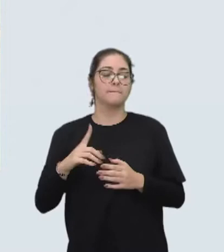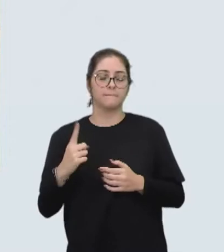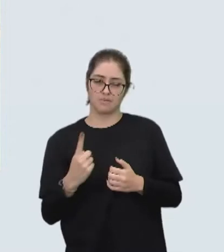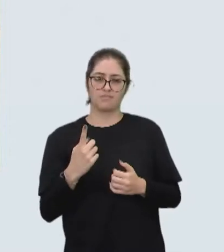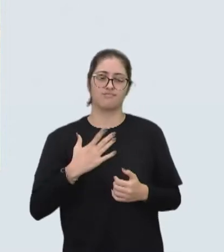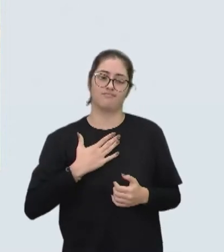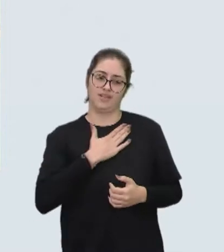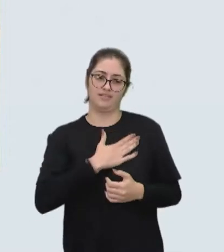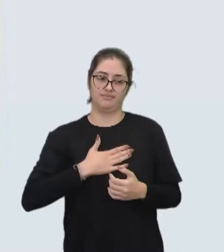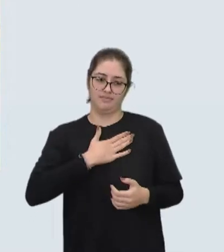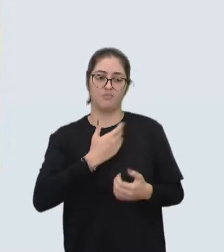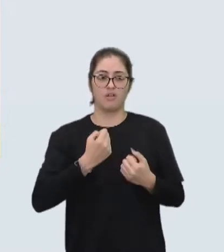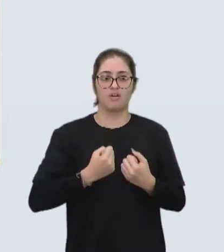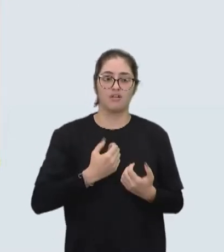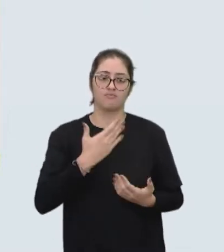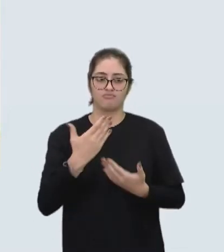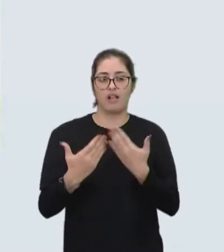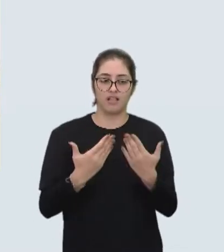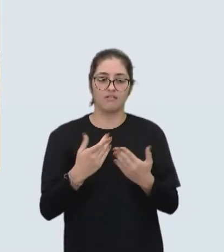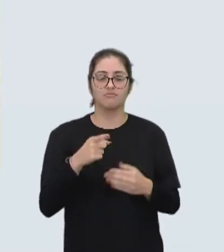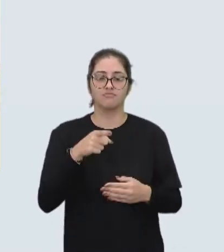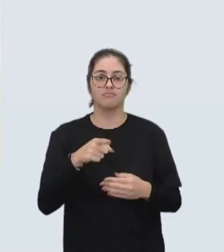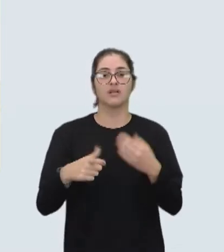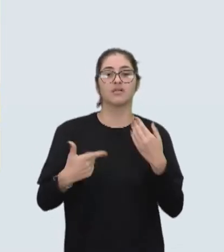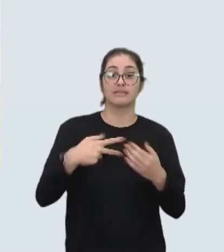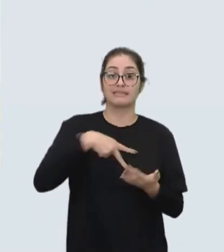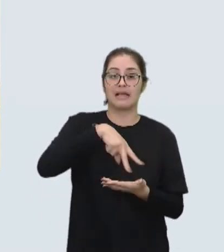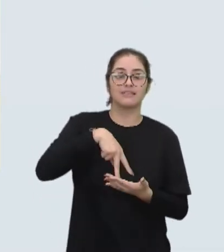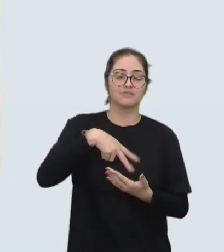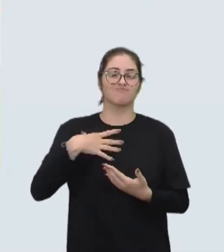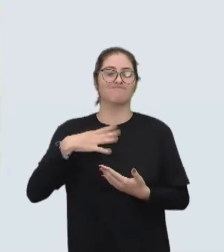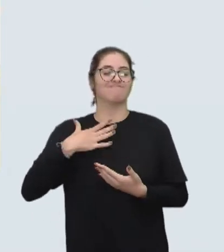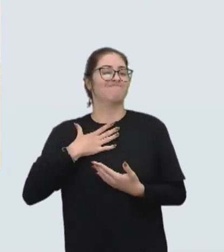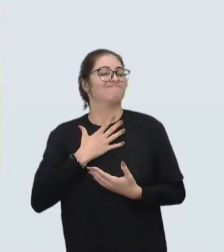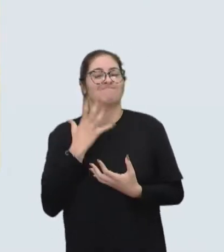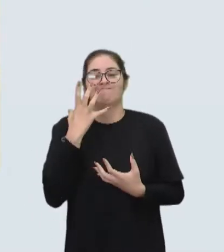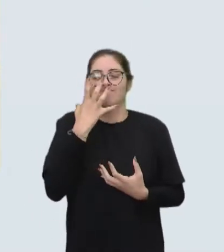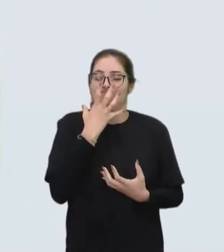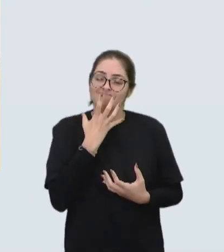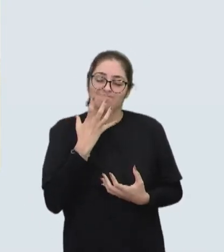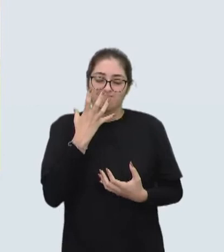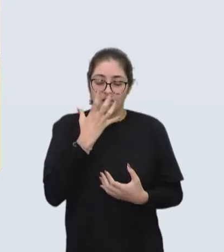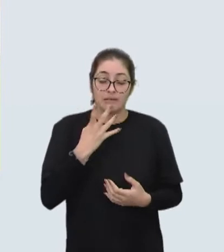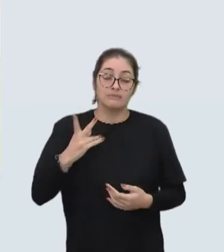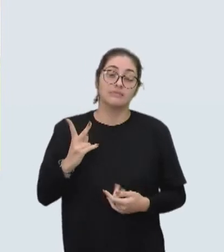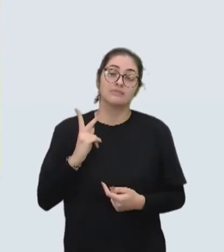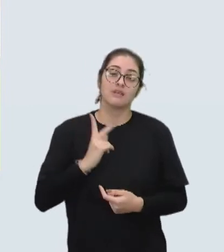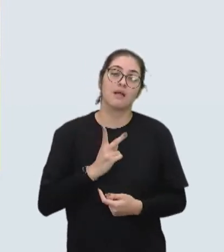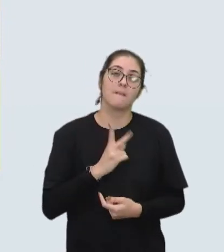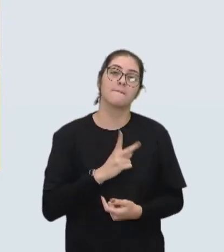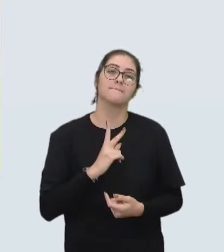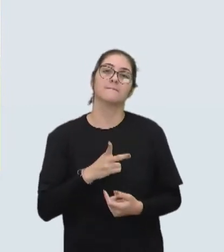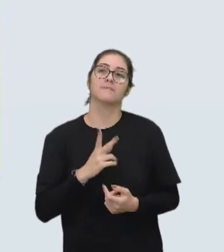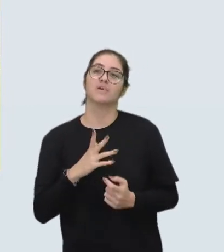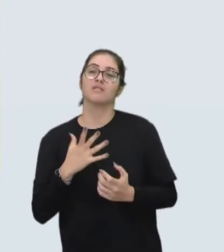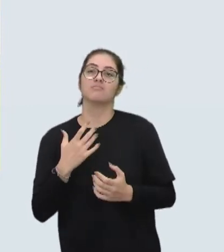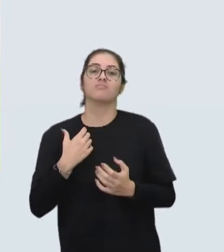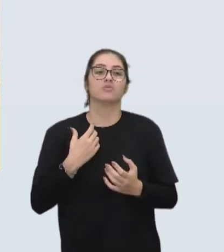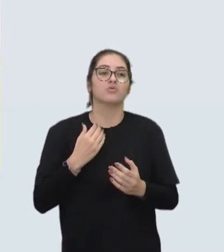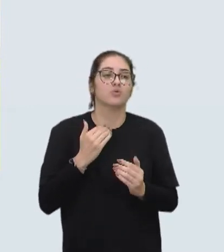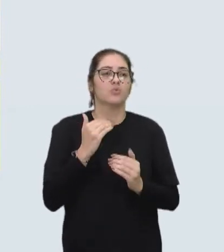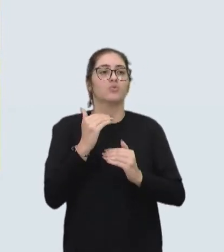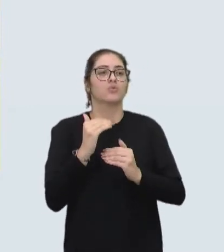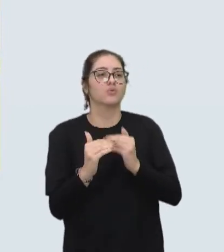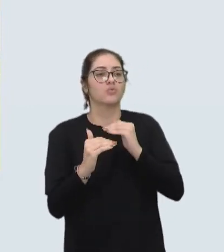prazer poder falar da minha profissão, a dança, né? Certo. Que sempre foi algo que foi se